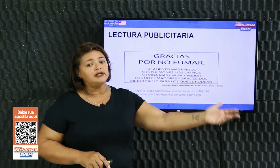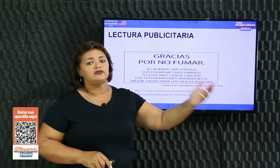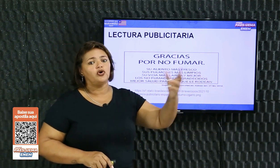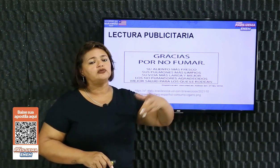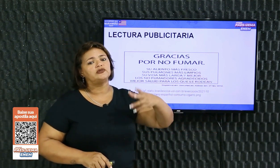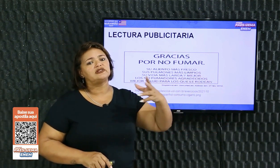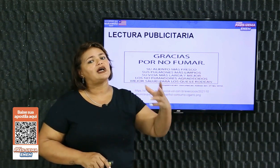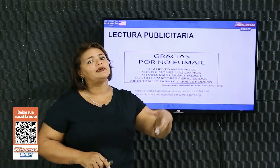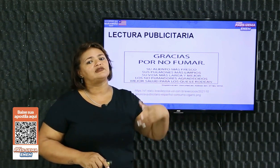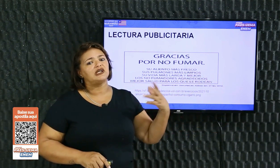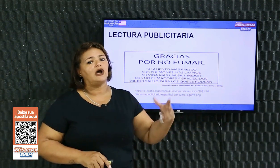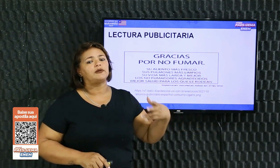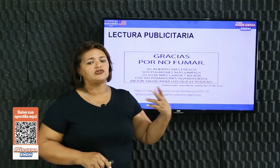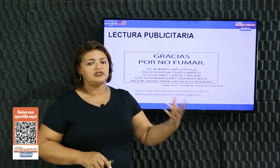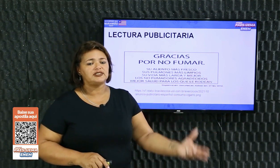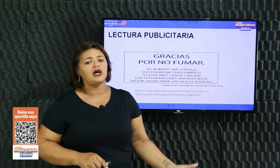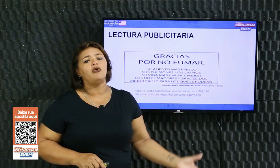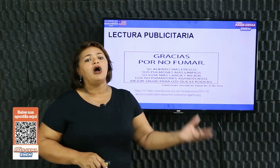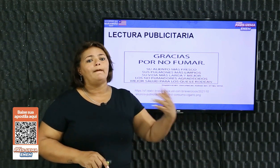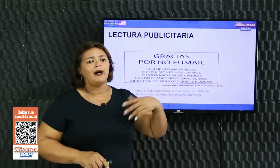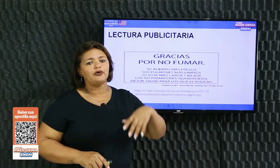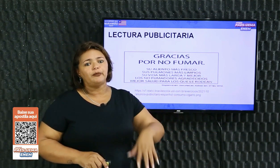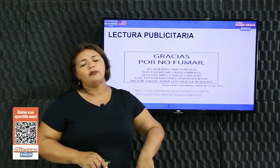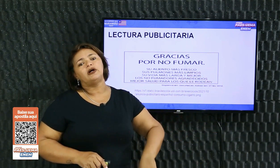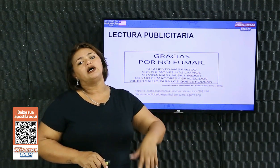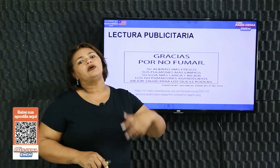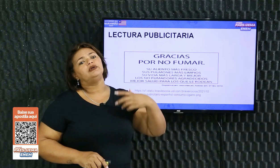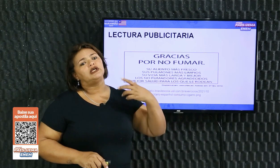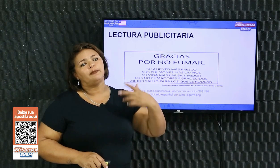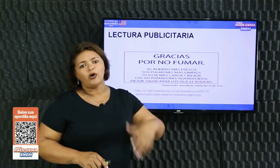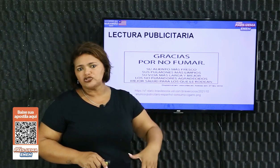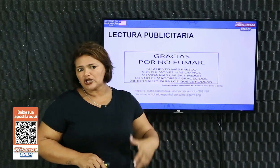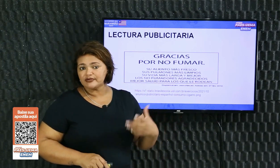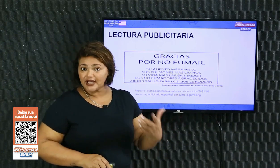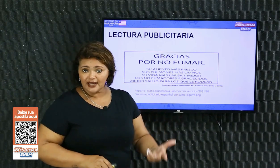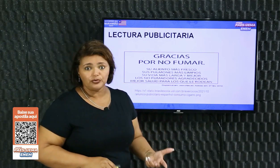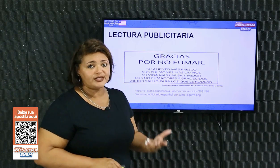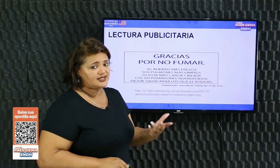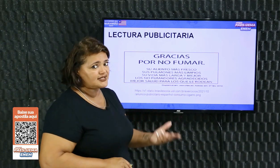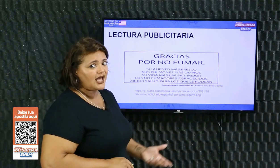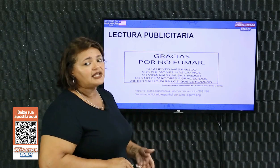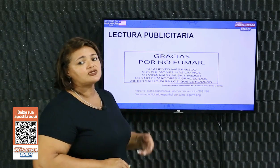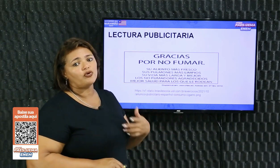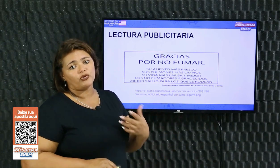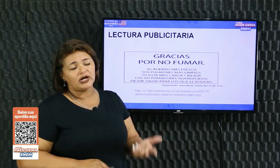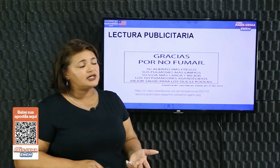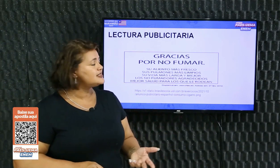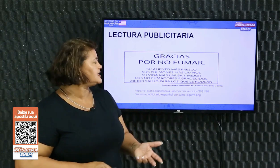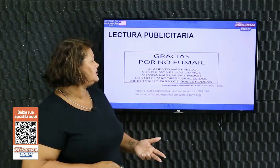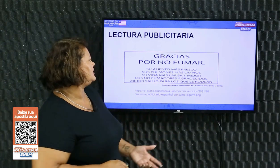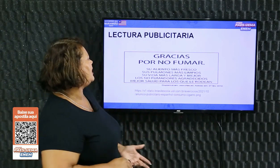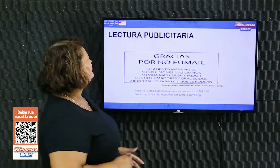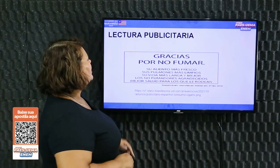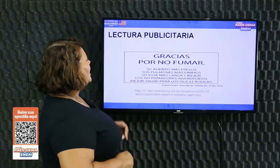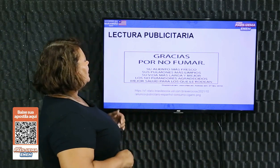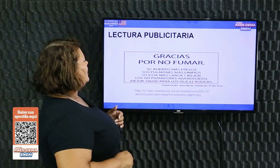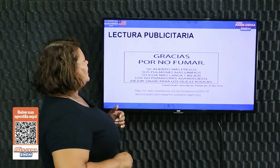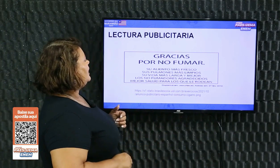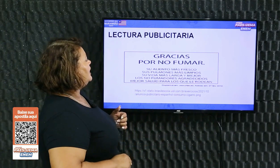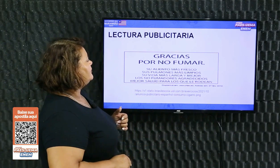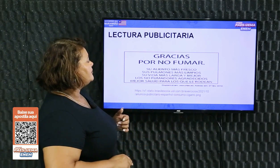melhor. Todo mundo sabe que o cigarro é prejudicial para o pulmão e que pode causar doenças sérias, como câncer, tá?